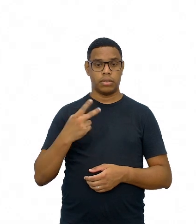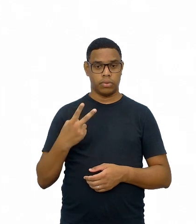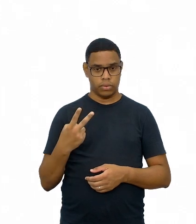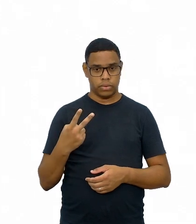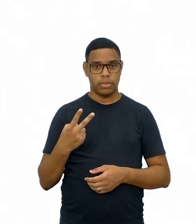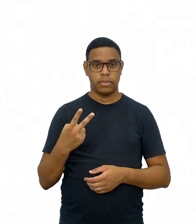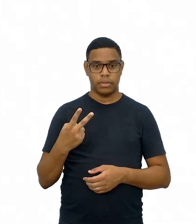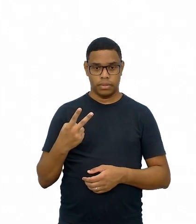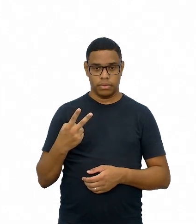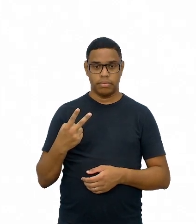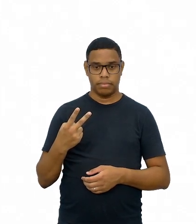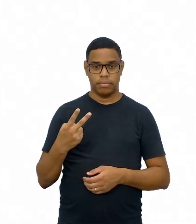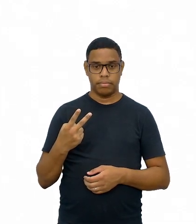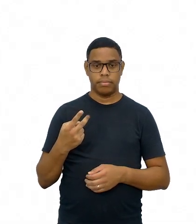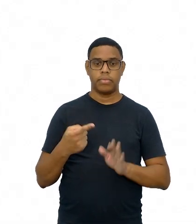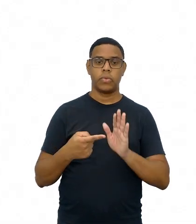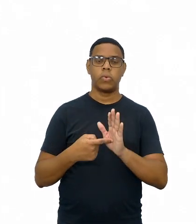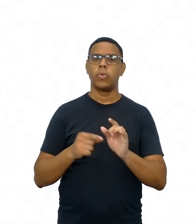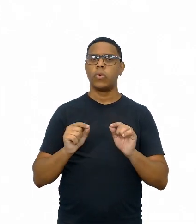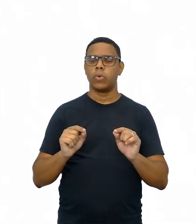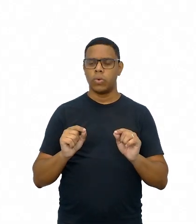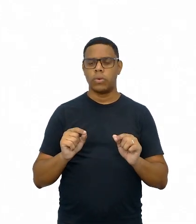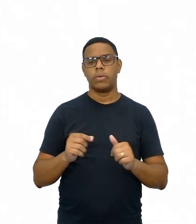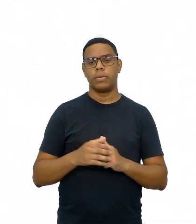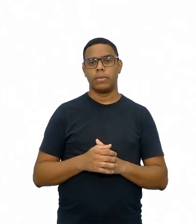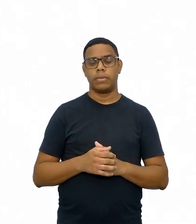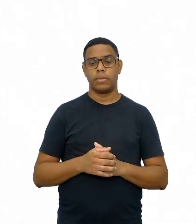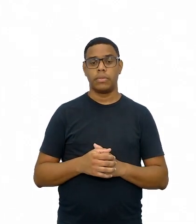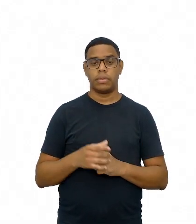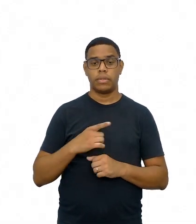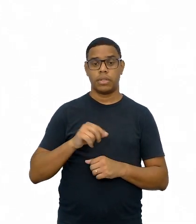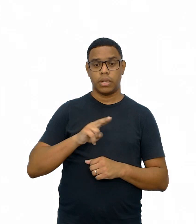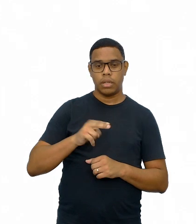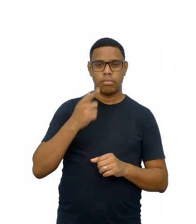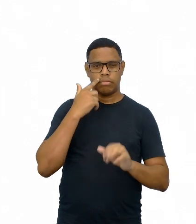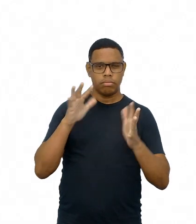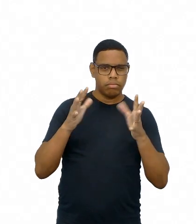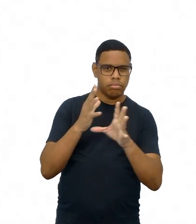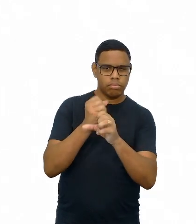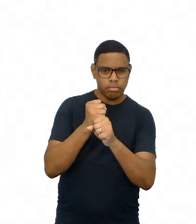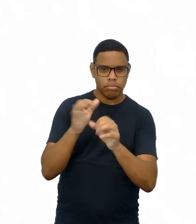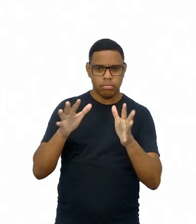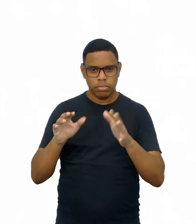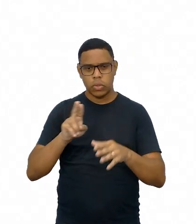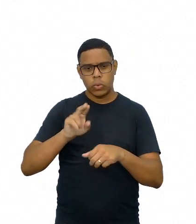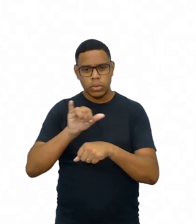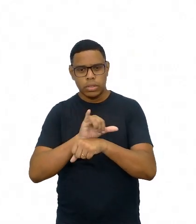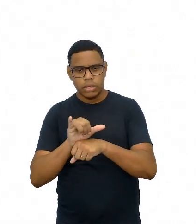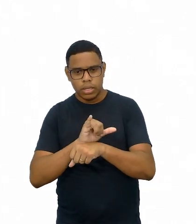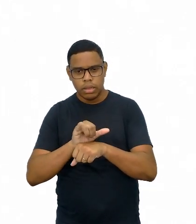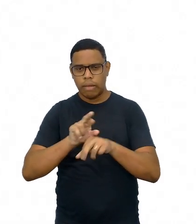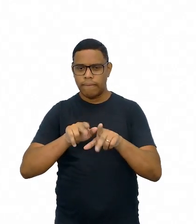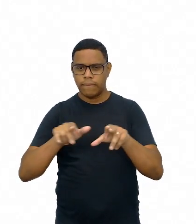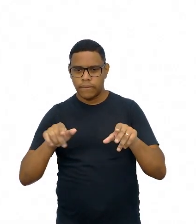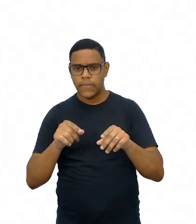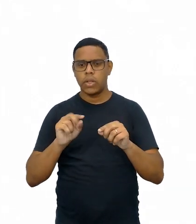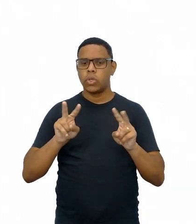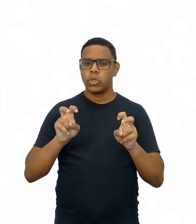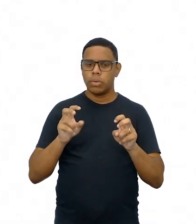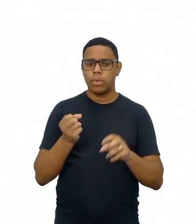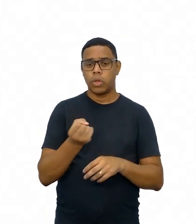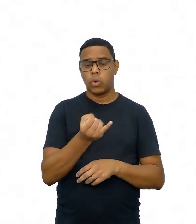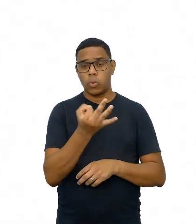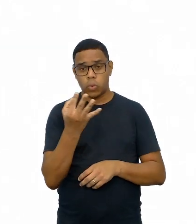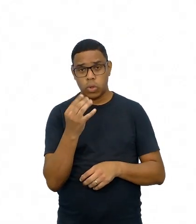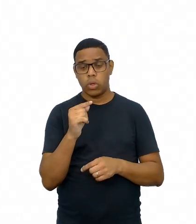EF02MA02, né, que destacamos aqui também, fazer estimativas, né, por meio de estratégias diversas a respeito